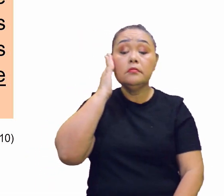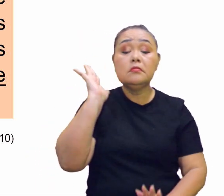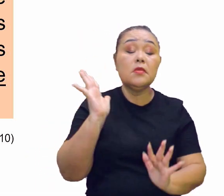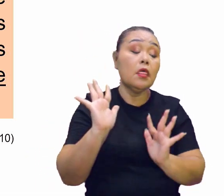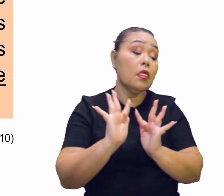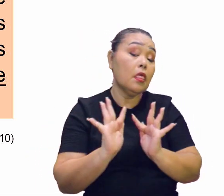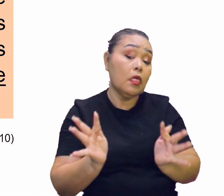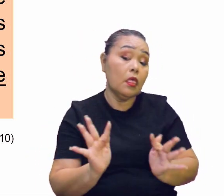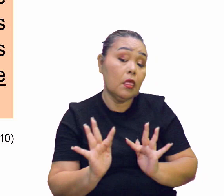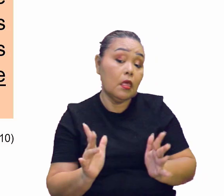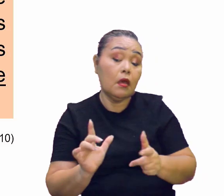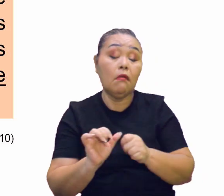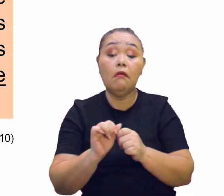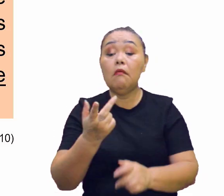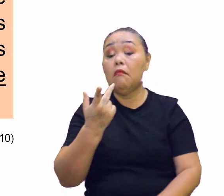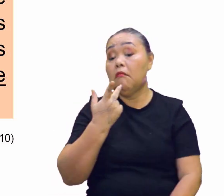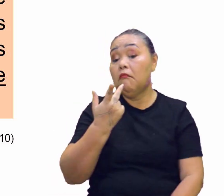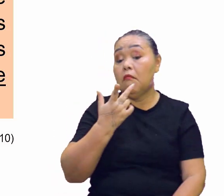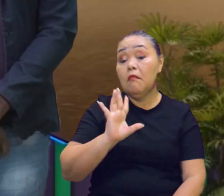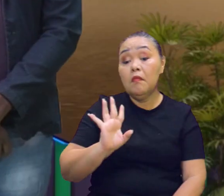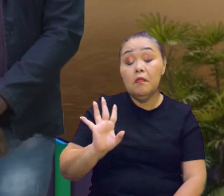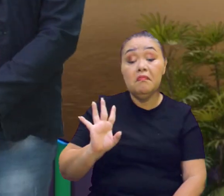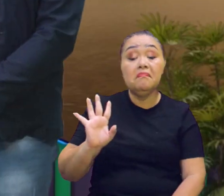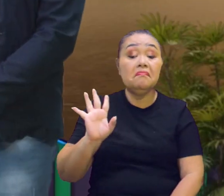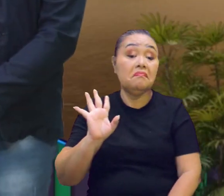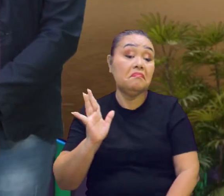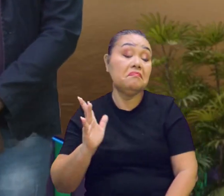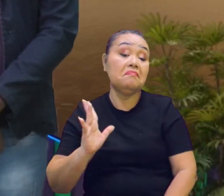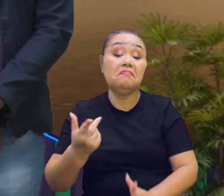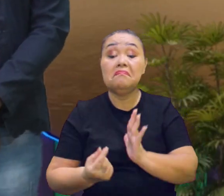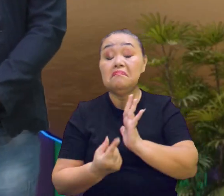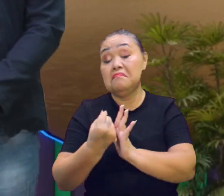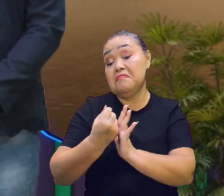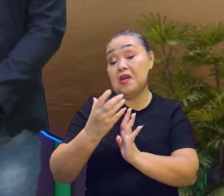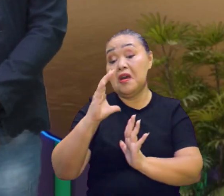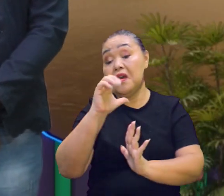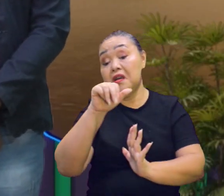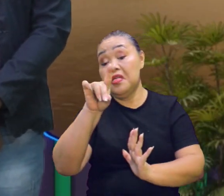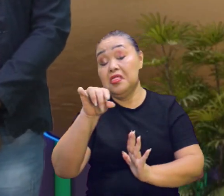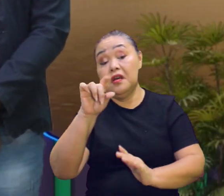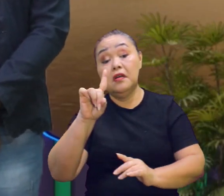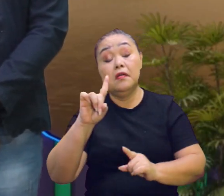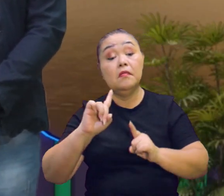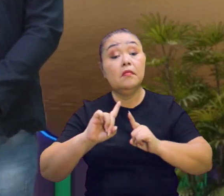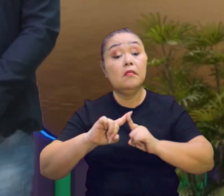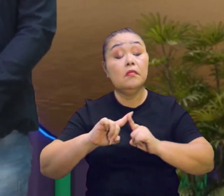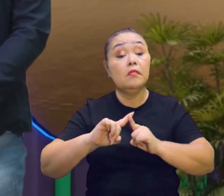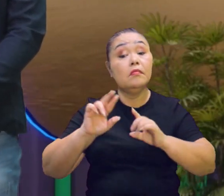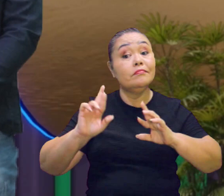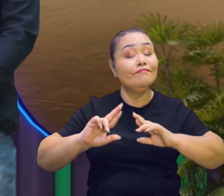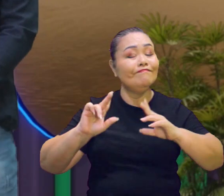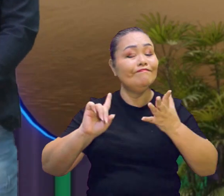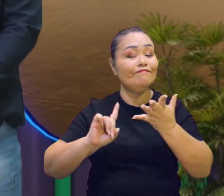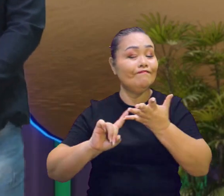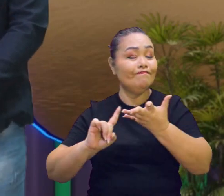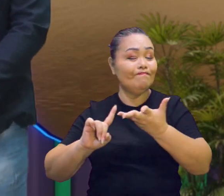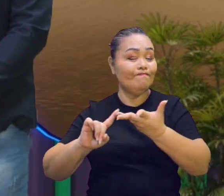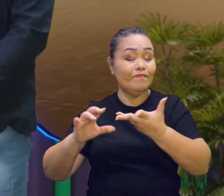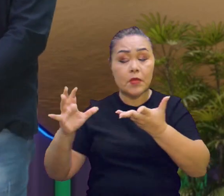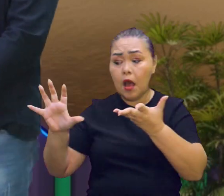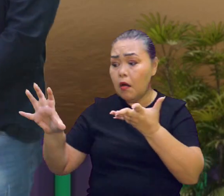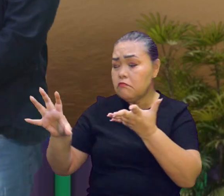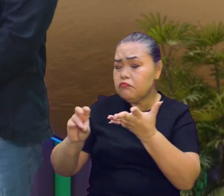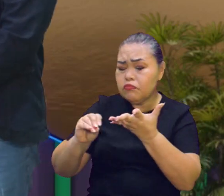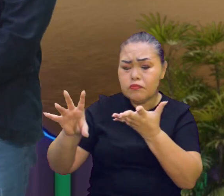tão simplória e dizer simplesmente assim, é uma economia maior do que o Canadá e tal. É uma situação complexa, né? Um conjunto